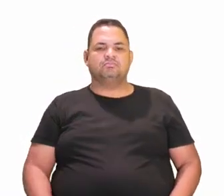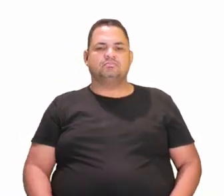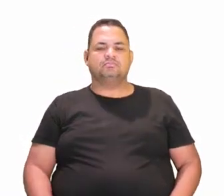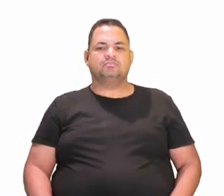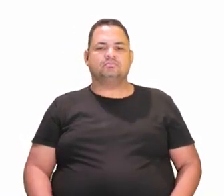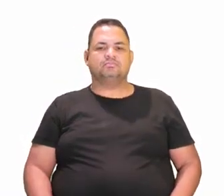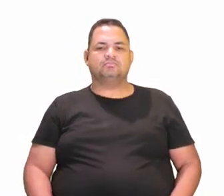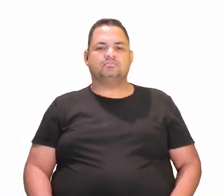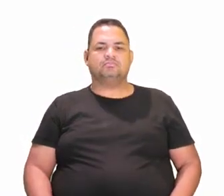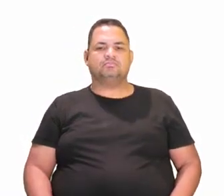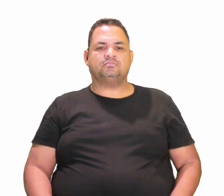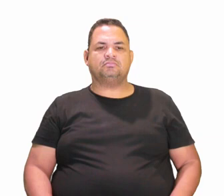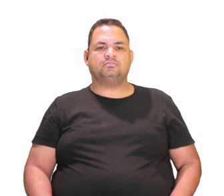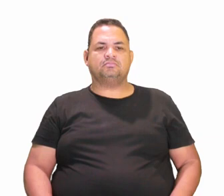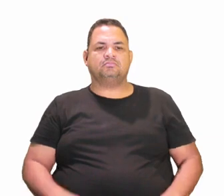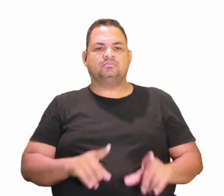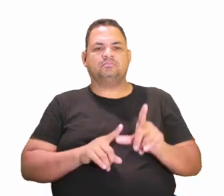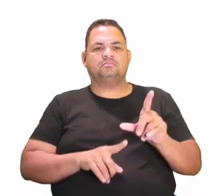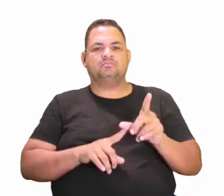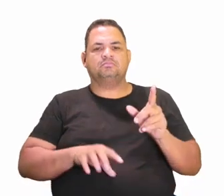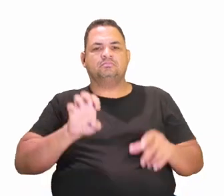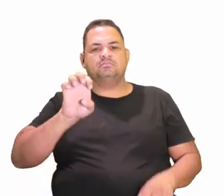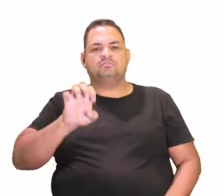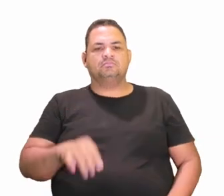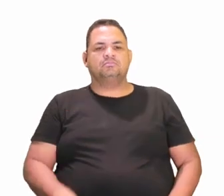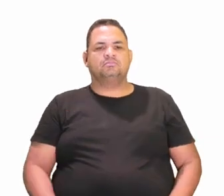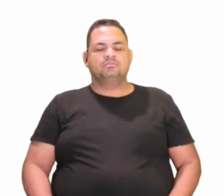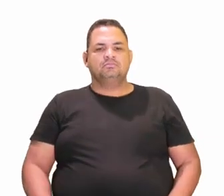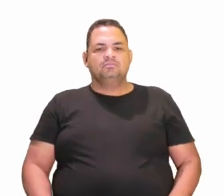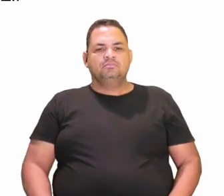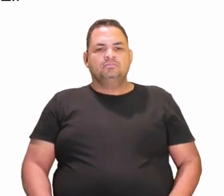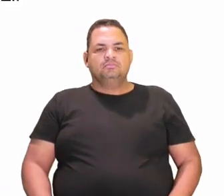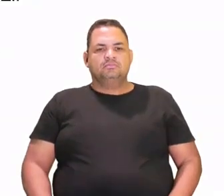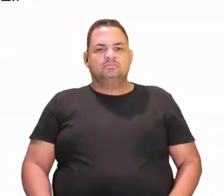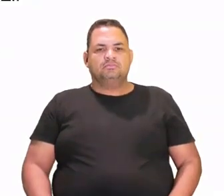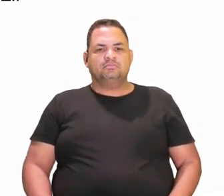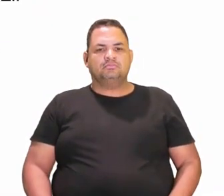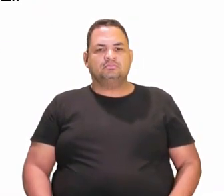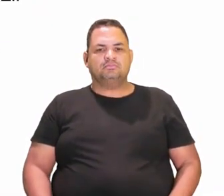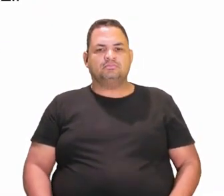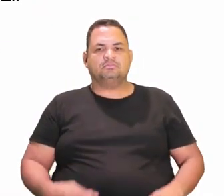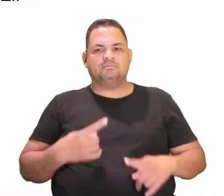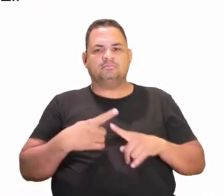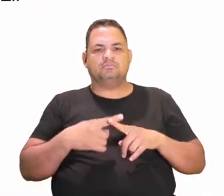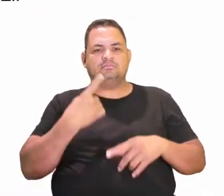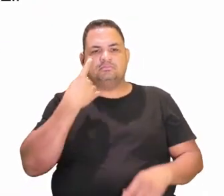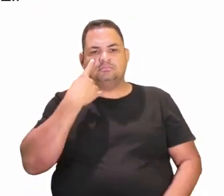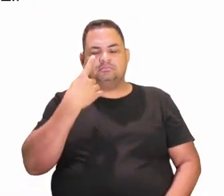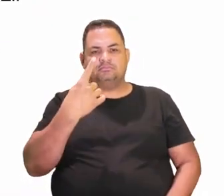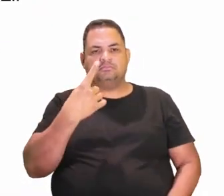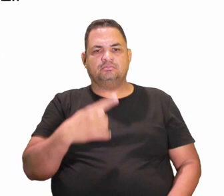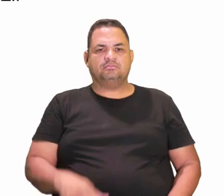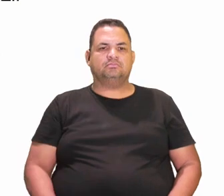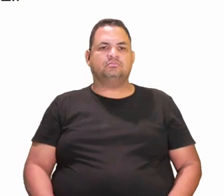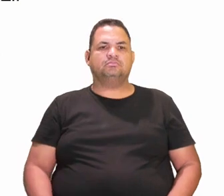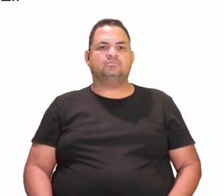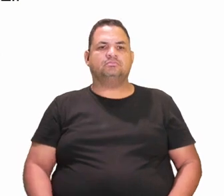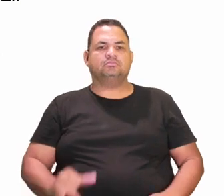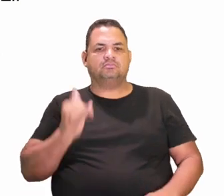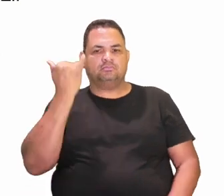então só pode ser essa letra E. Pera lá, não se precipite, porque você tinha que olhar aqui a